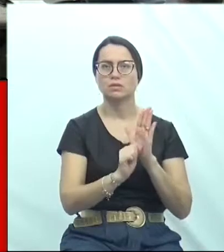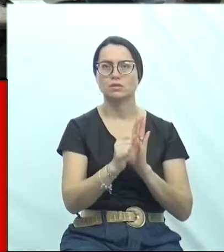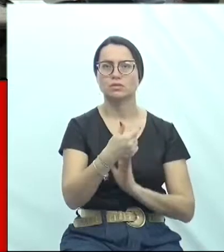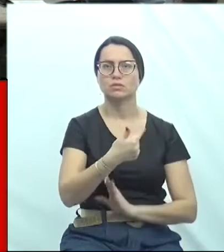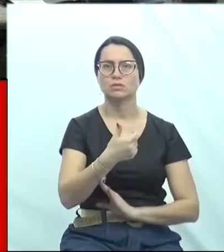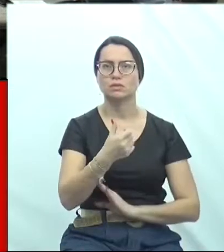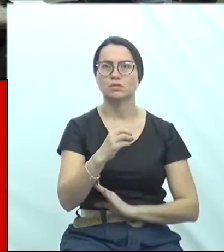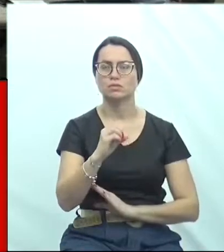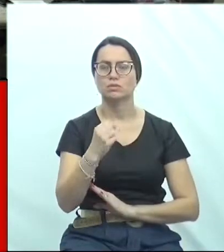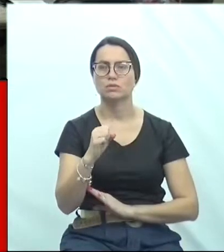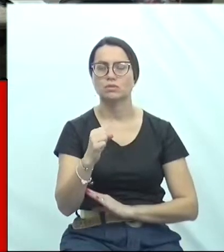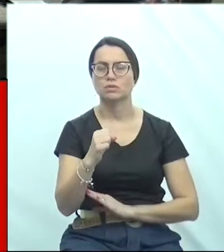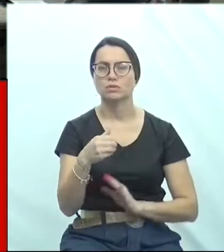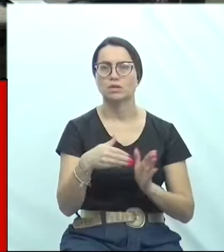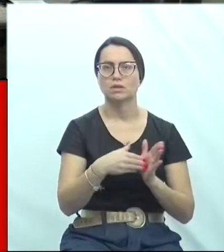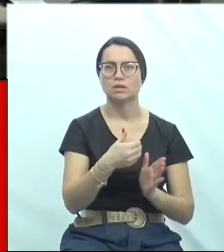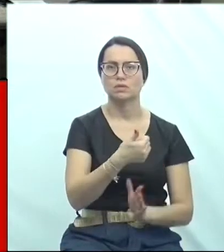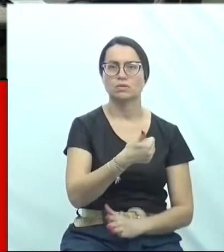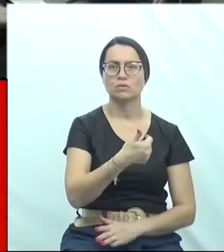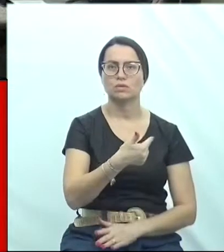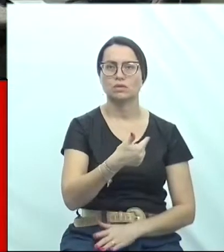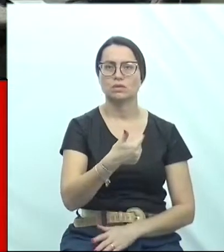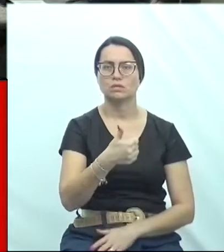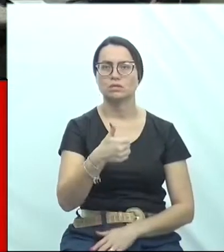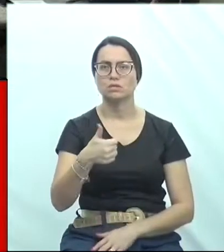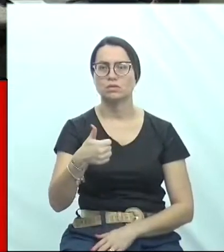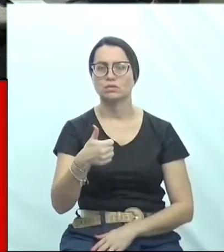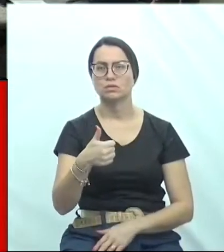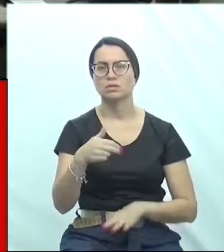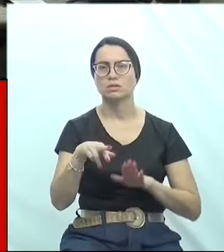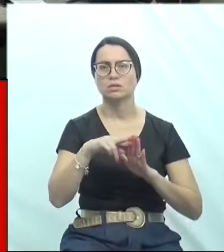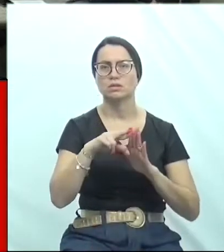211 do Regimento Interno.